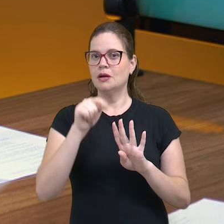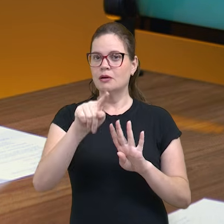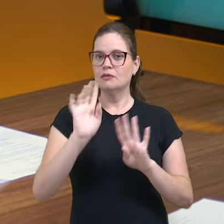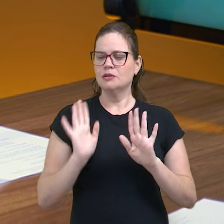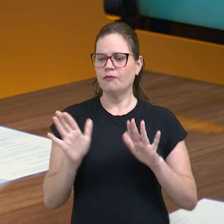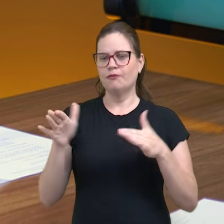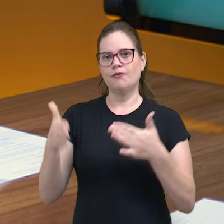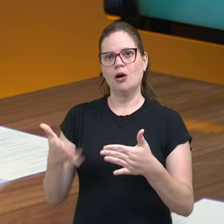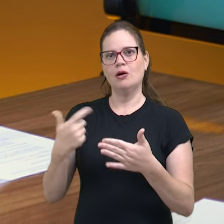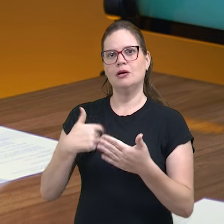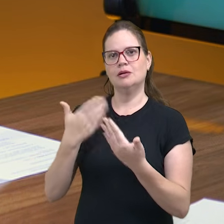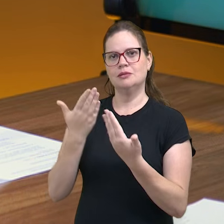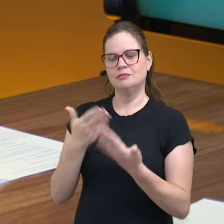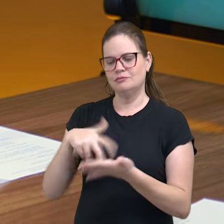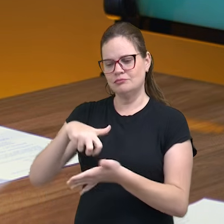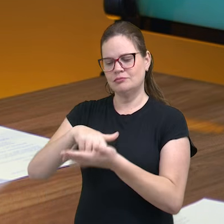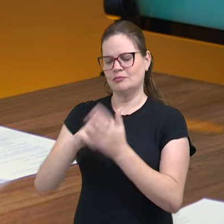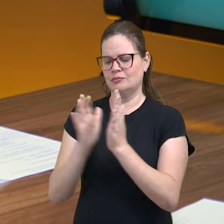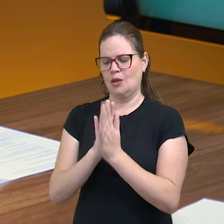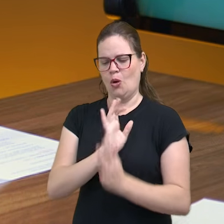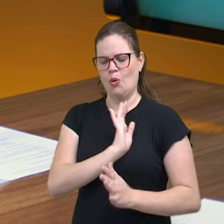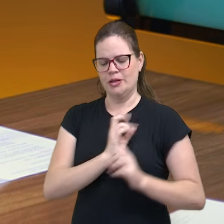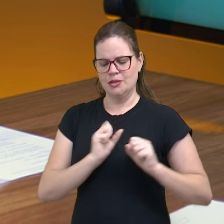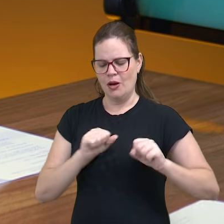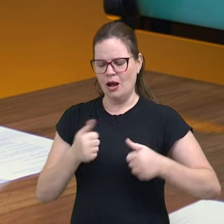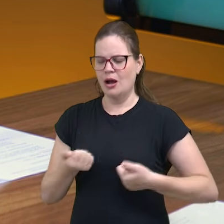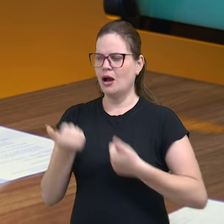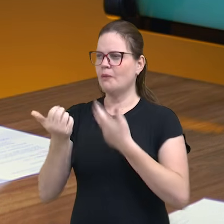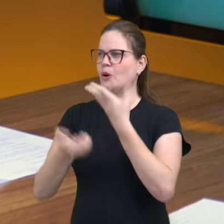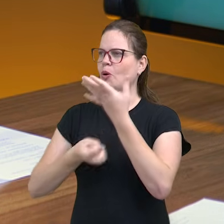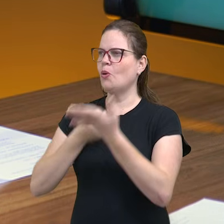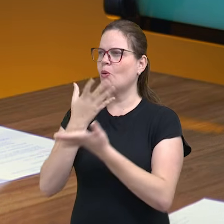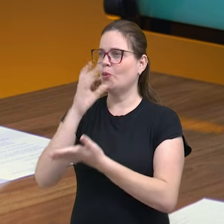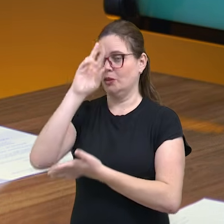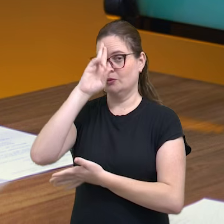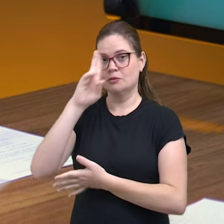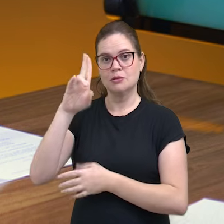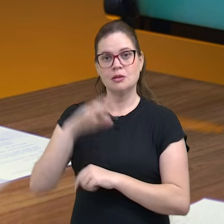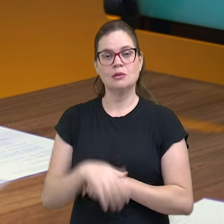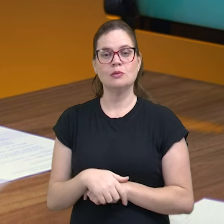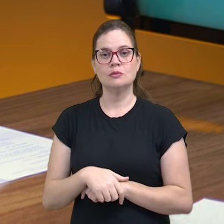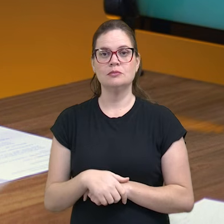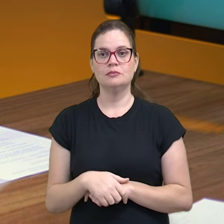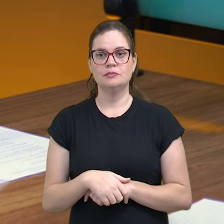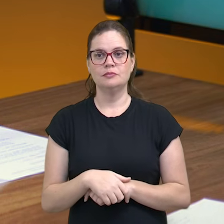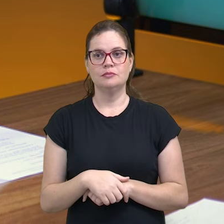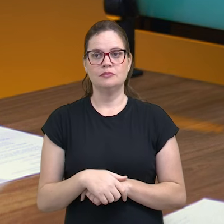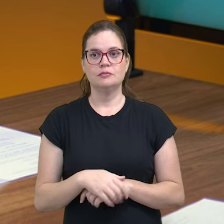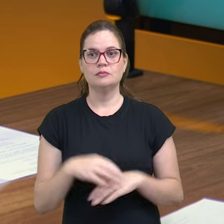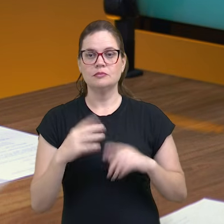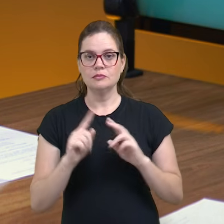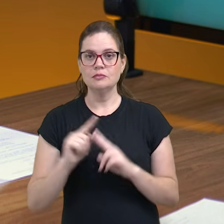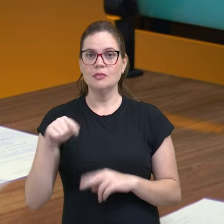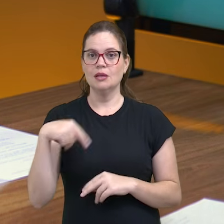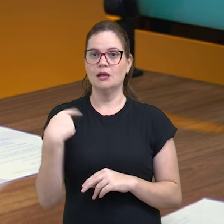porque você se volta para o Senhor, você ora, você está ali abrindo o seu coração,